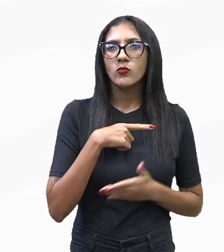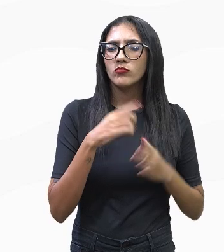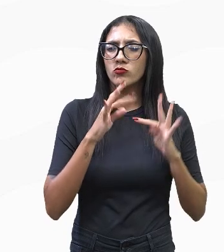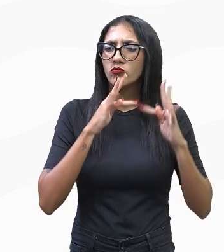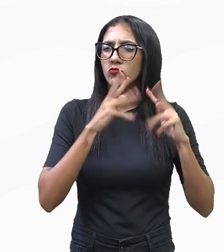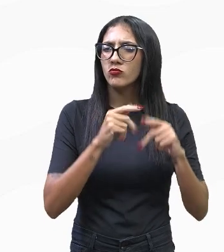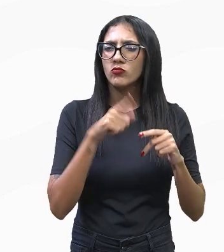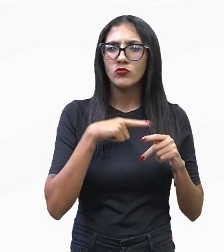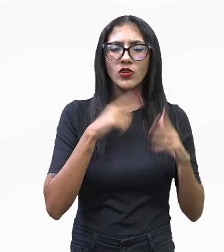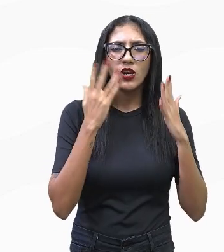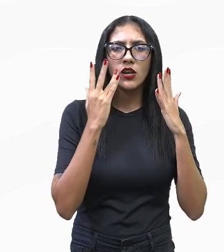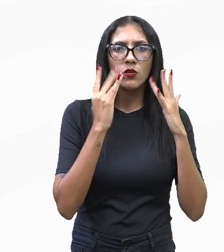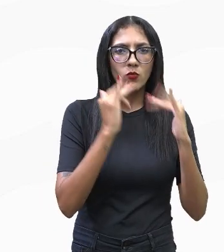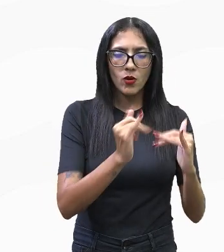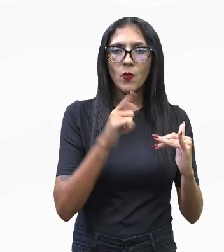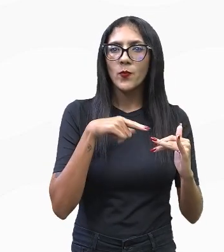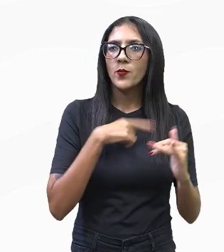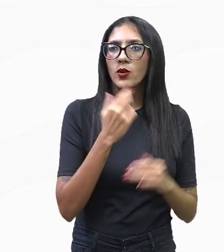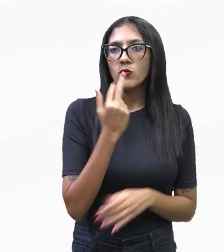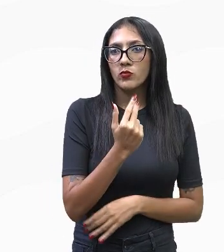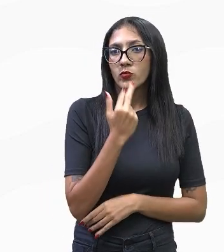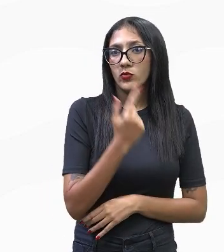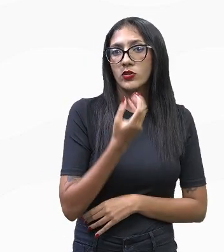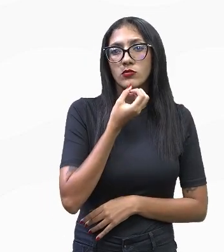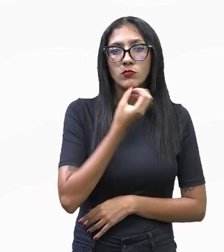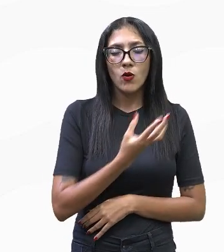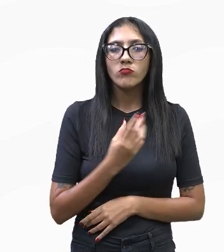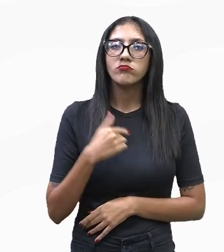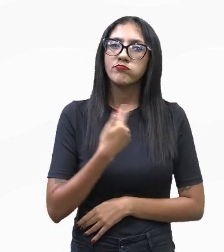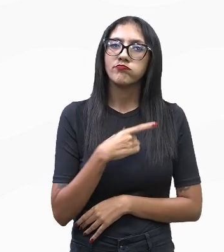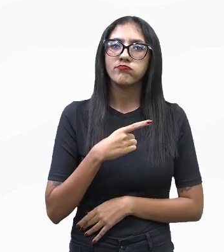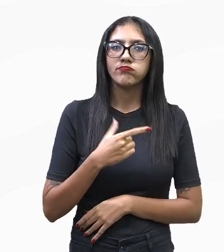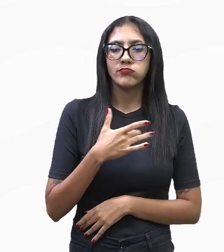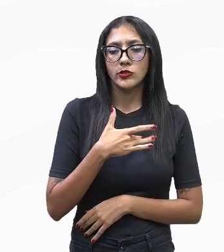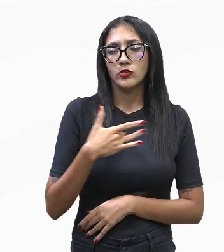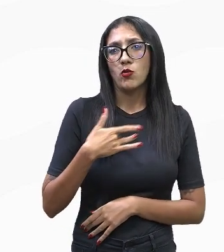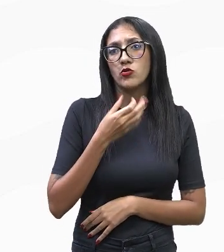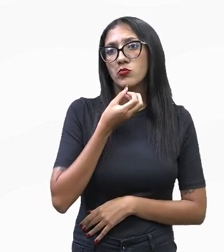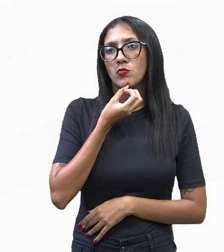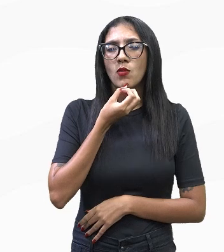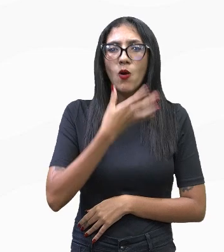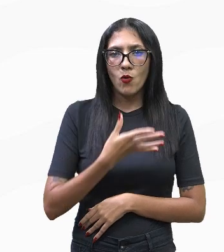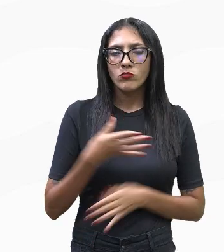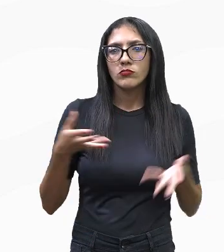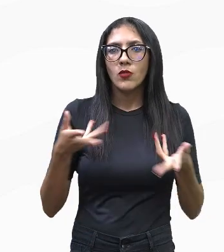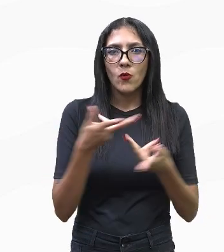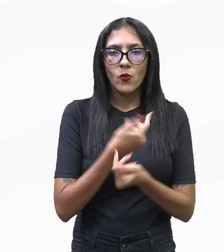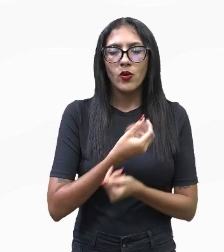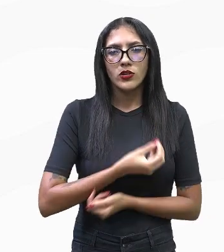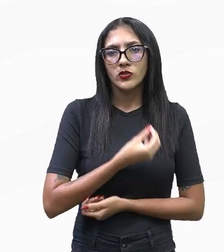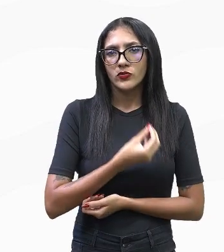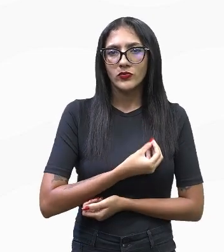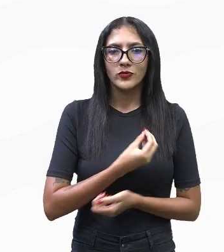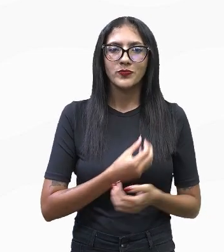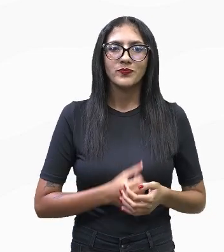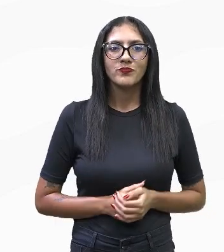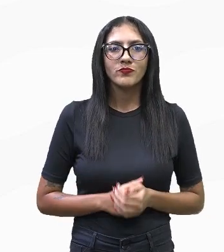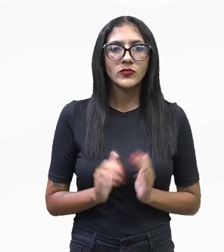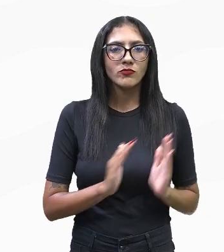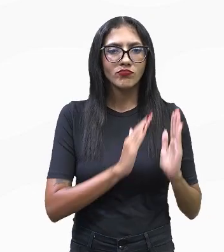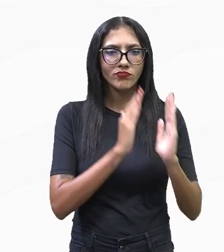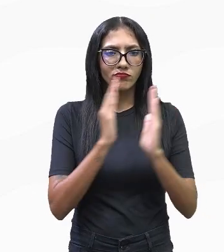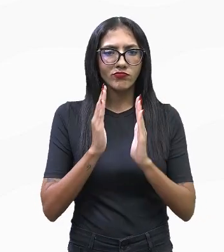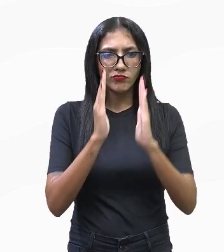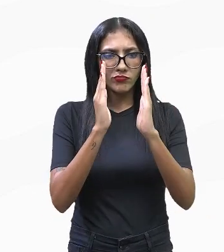que contêm os nutrientes necessários para que a gente tenha uma longevidade aí, uma qualidade de vida adequada. E na